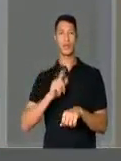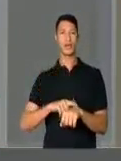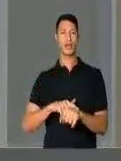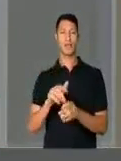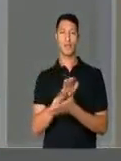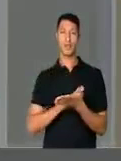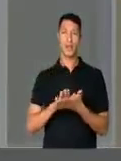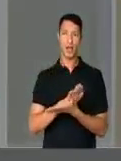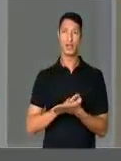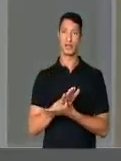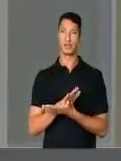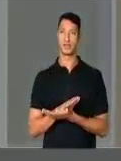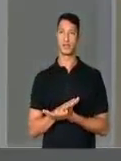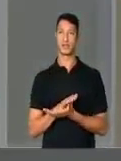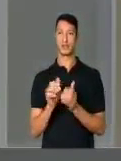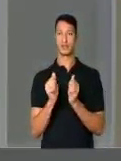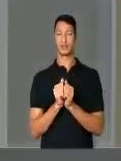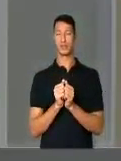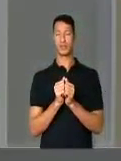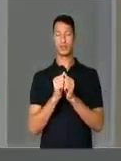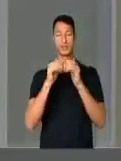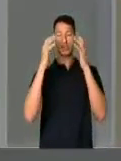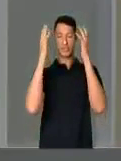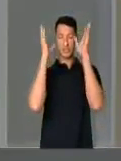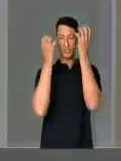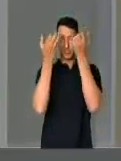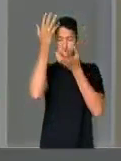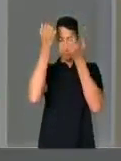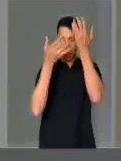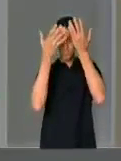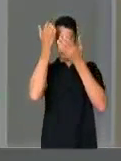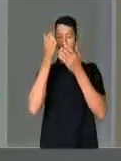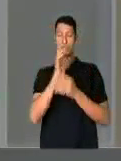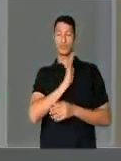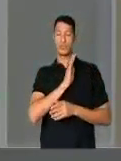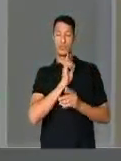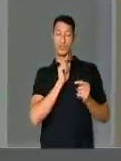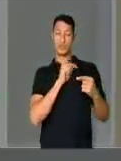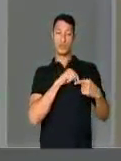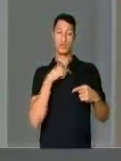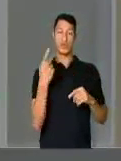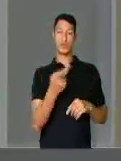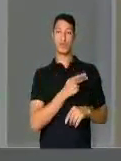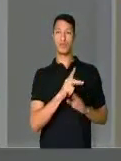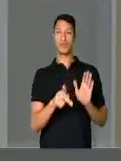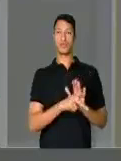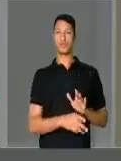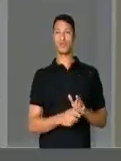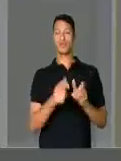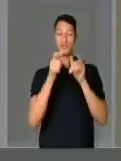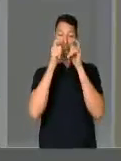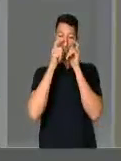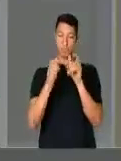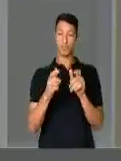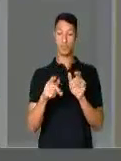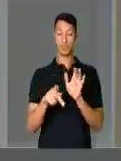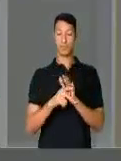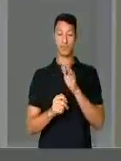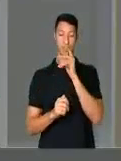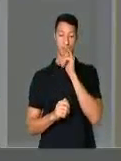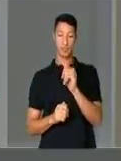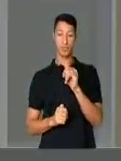tempo algum, com a cabeça ou o coração voltado para os nossos próprios interesses. Eu já disse aqui, quando